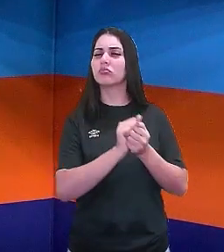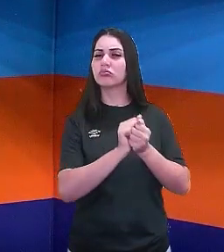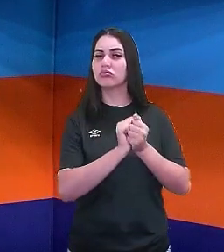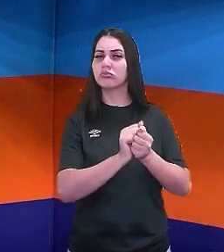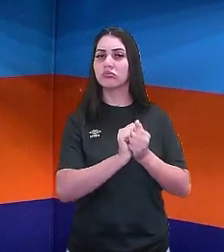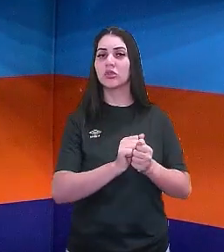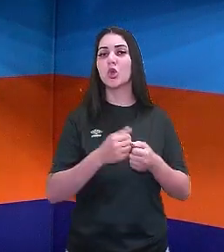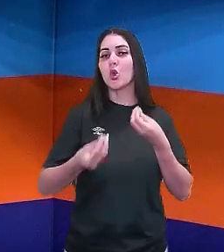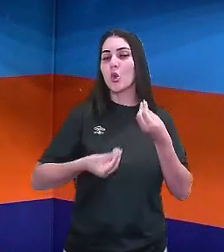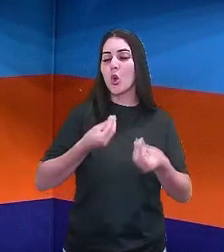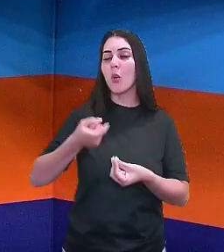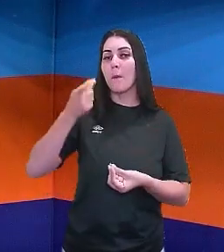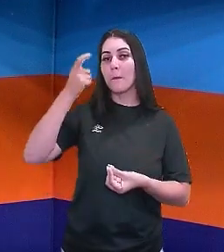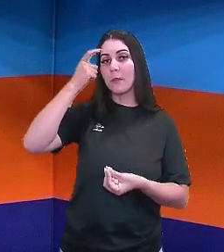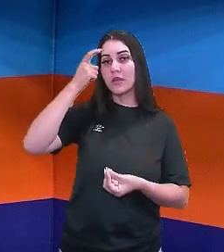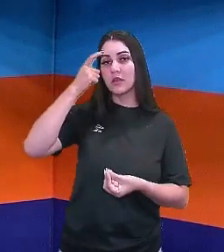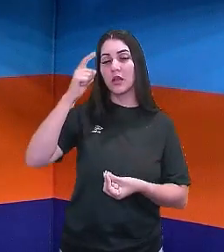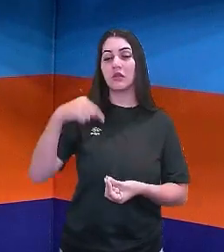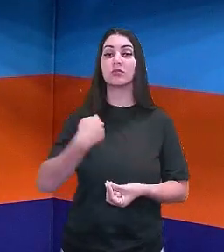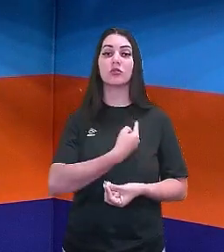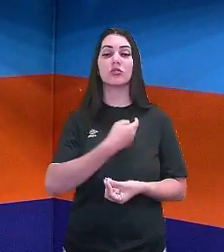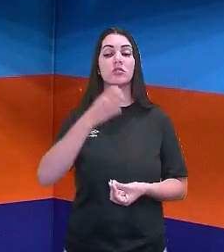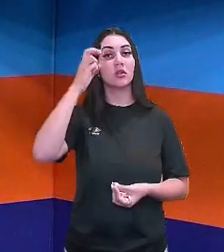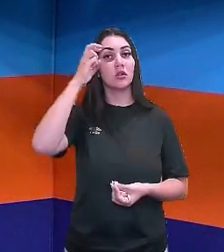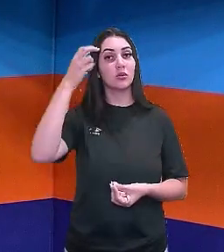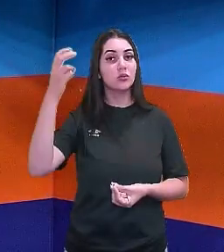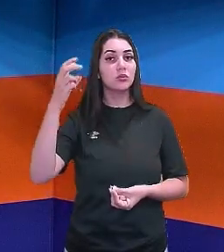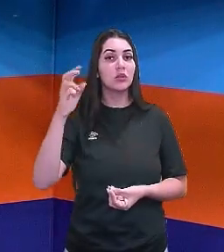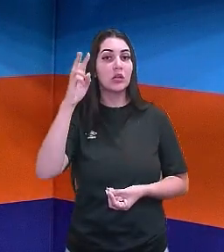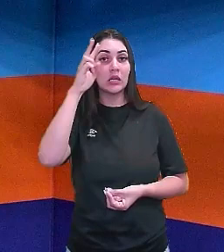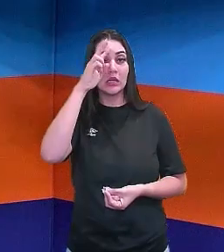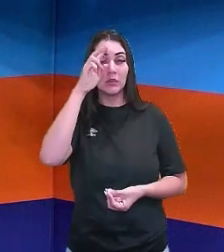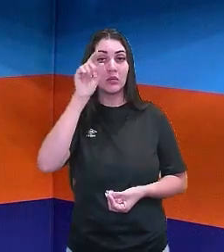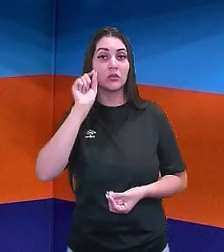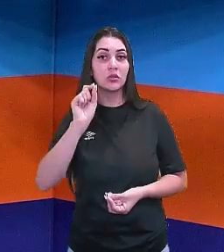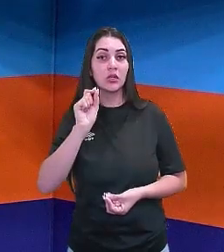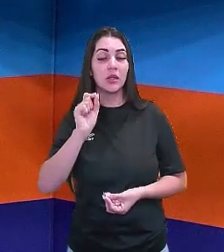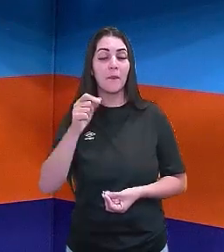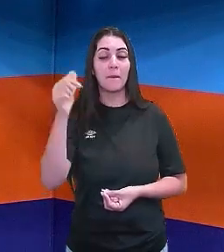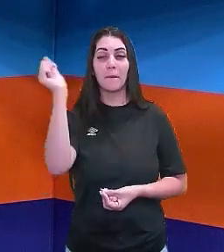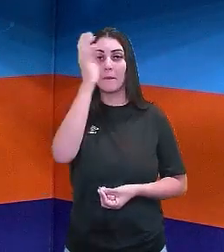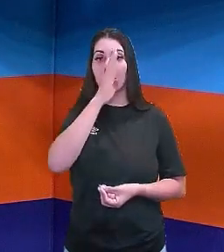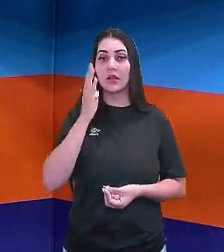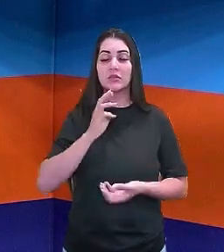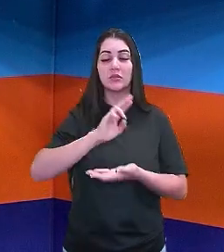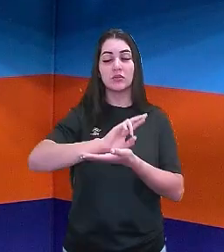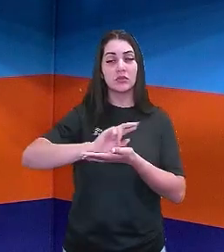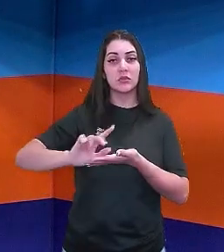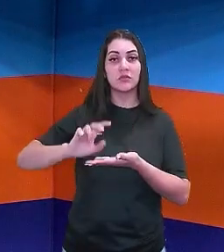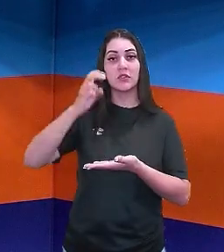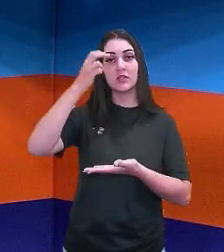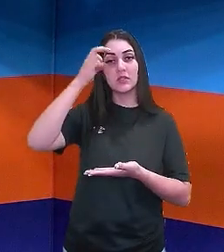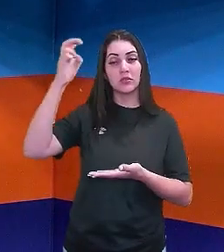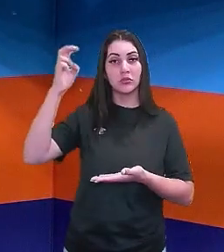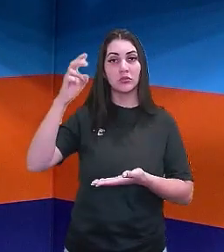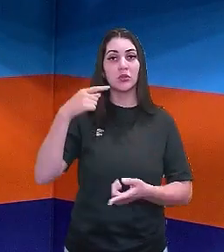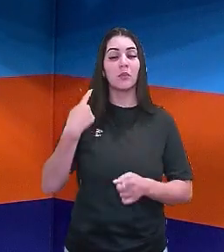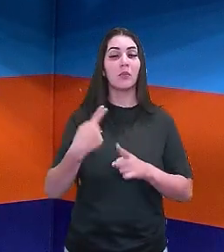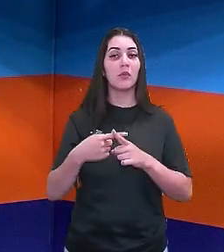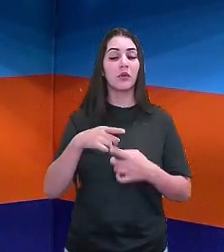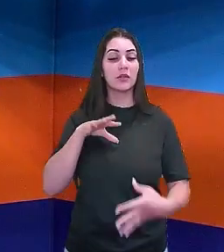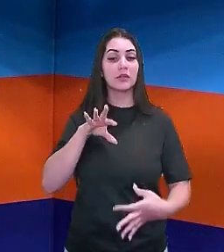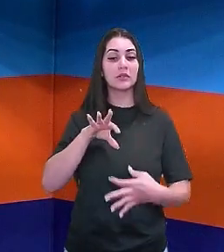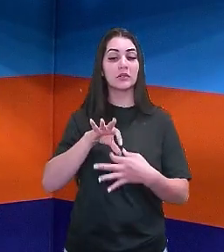nossa forma de pensar, de agir, a nossa cultura. Lembrando que o Brasil é um país multicultural, porque somos a junção